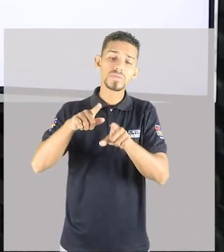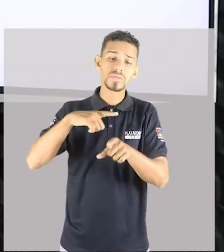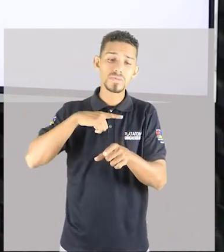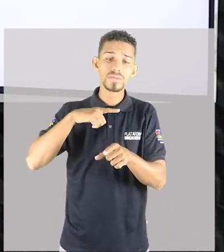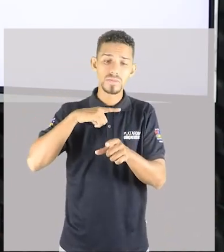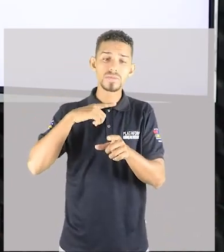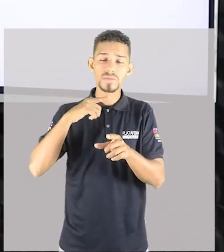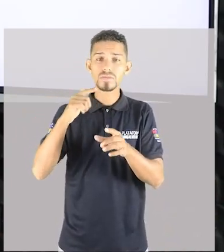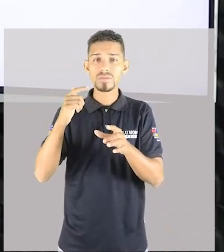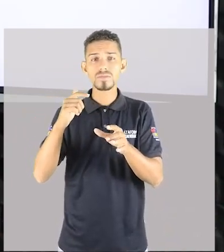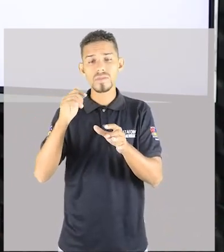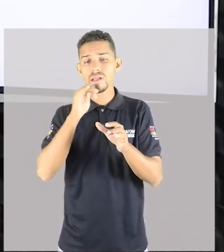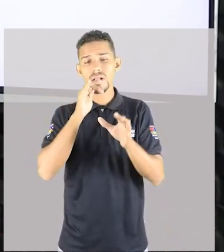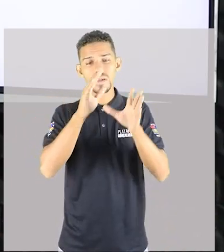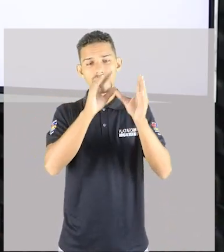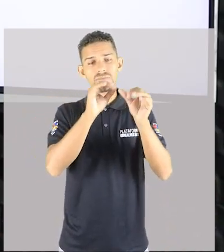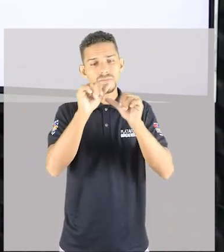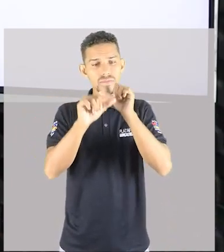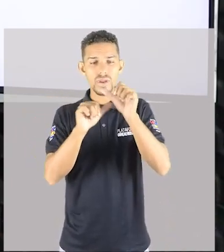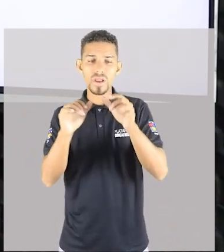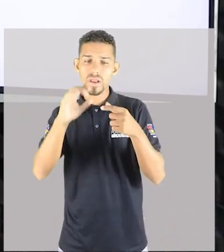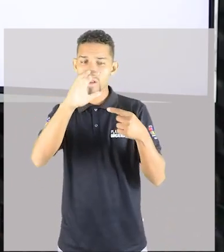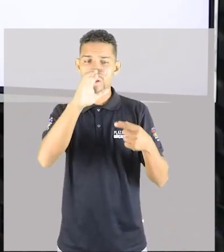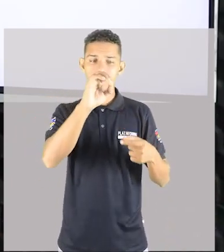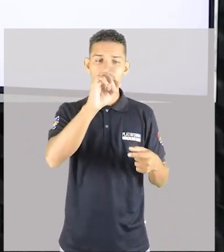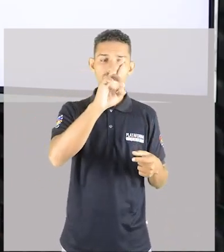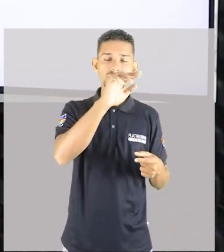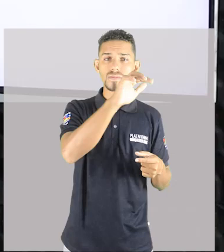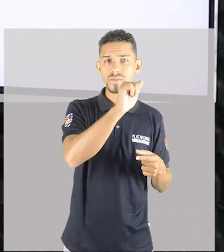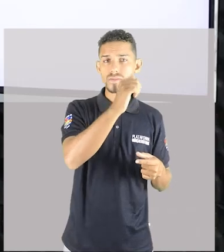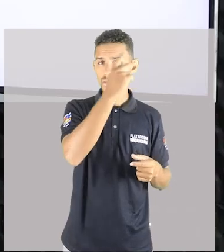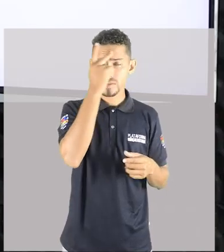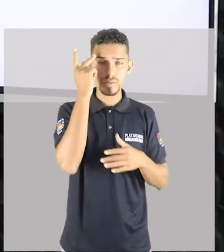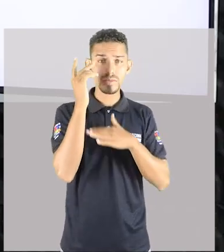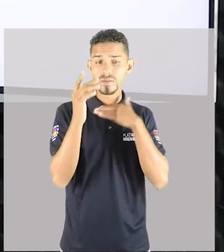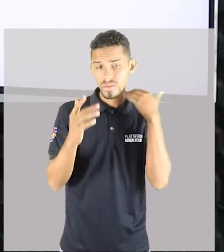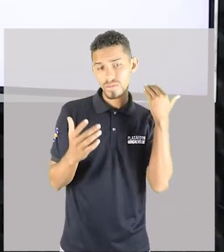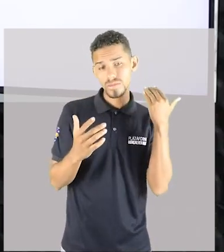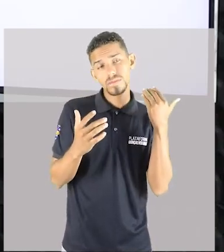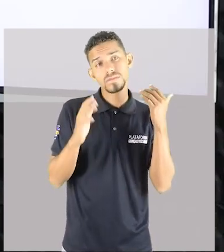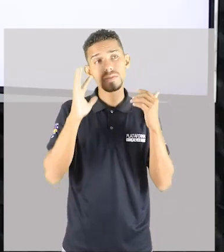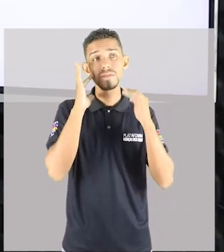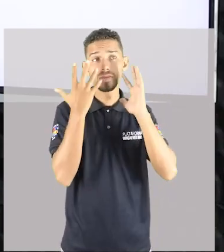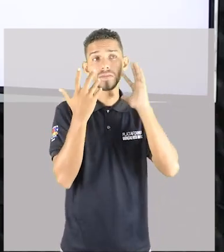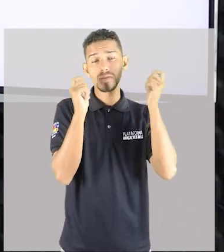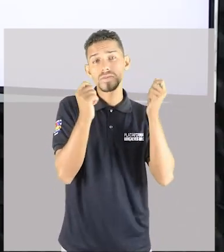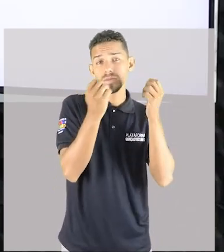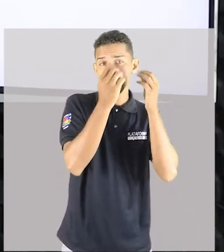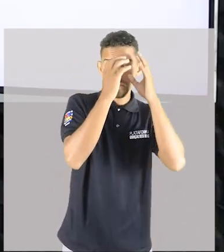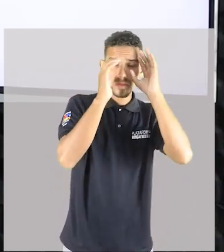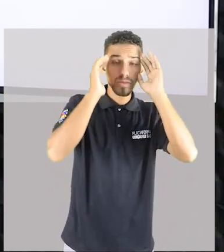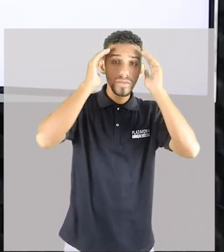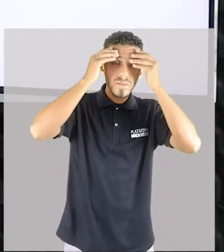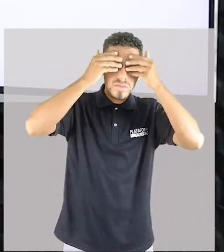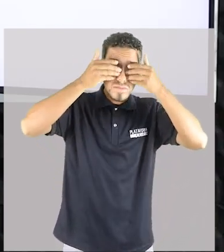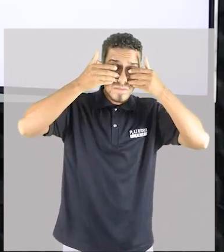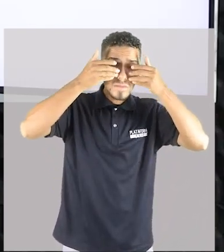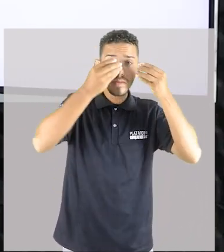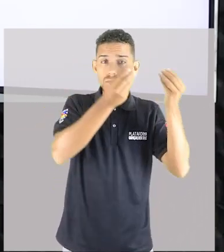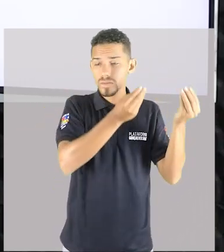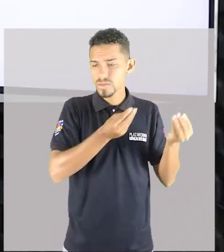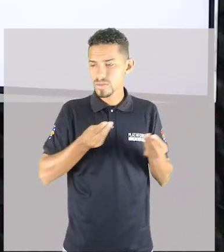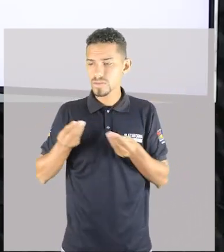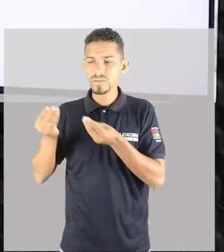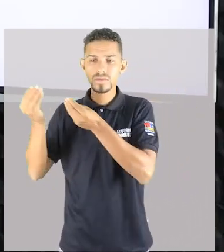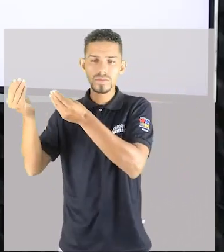transplante dessa parte, né? As pessoas, quando elas morrem, elas eventualmente podem doar essa parte aqui